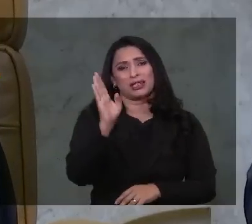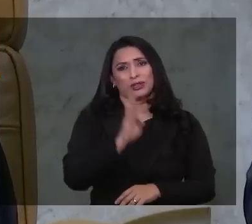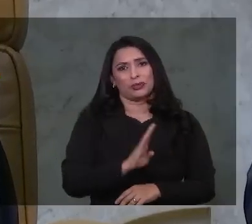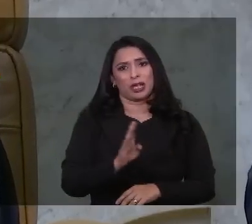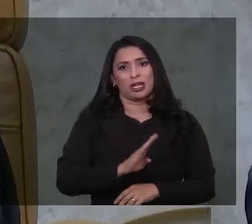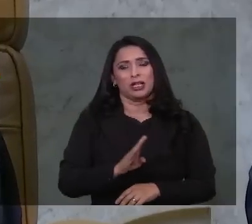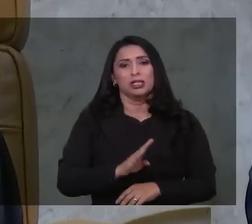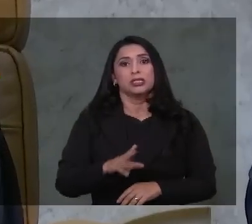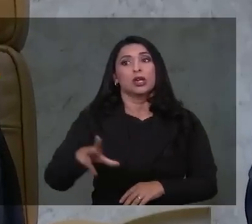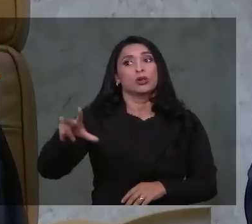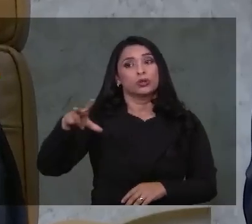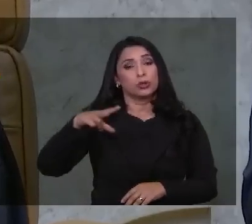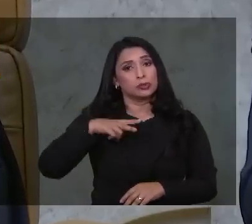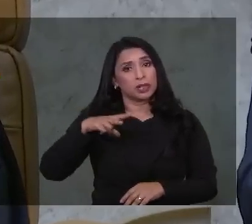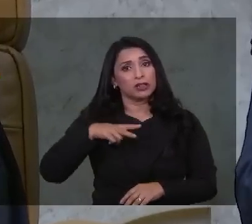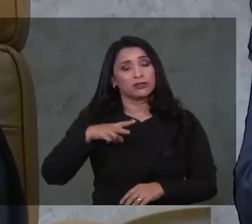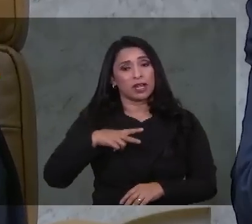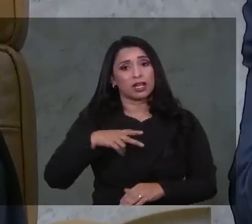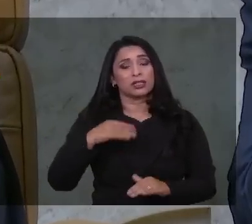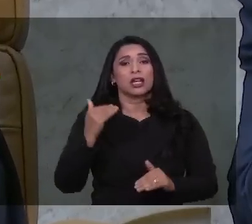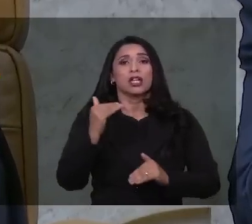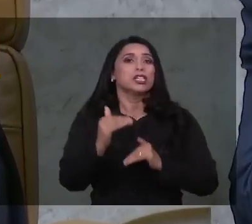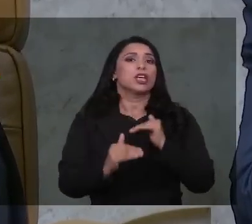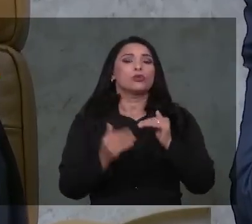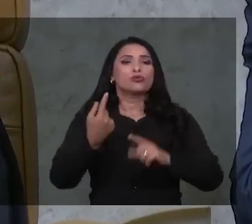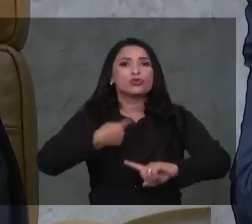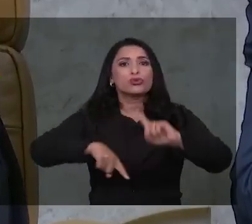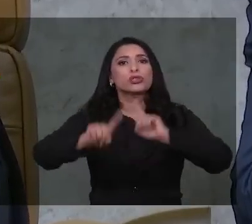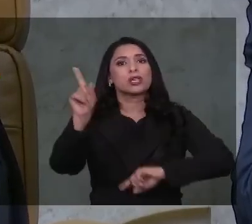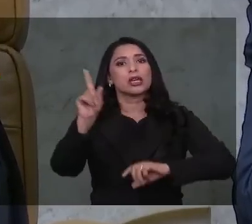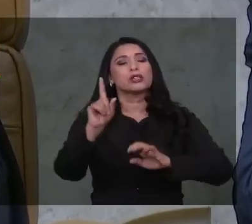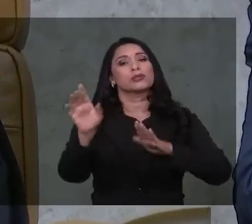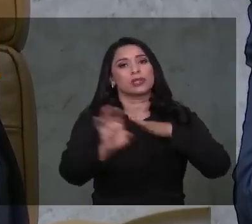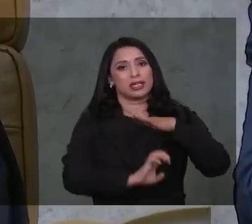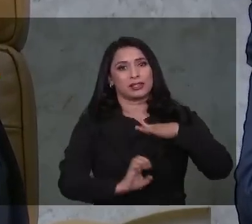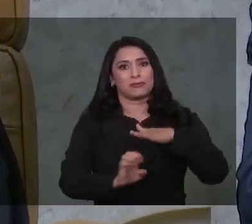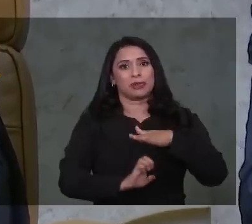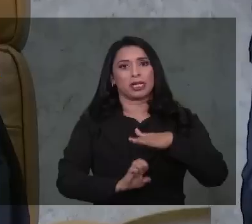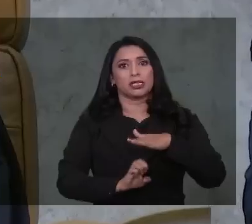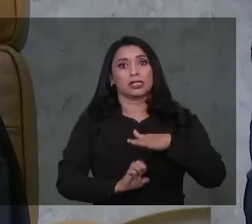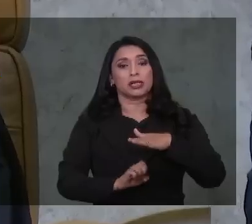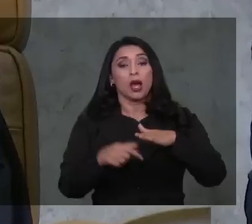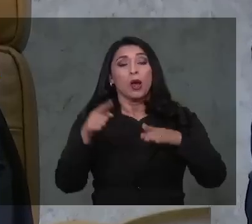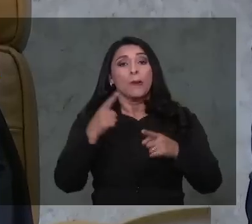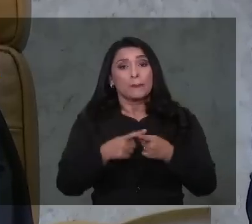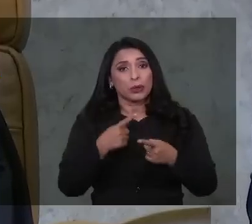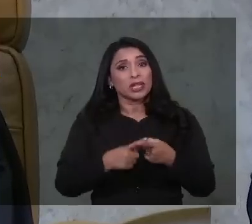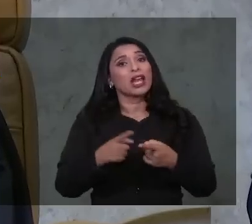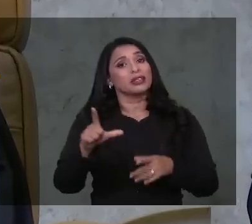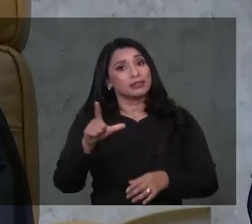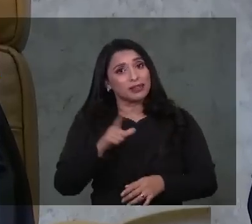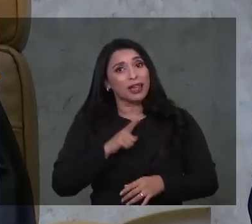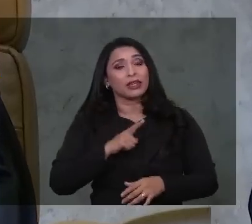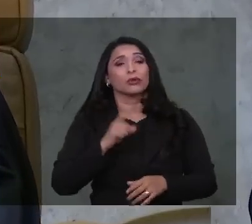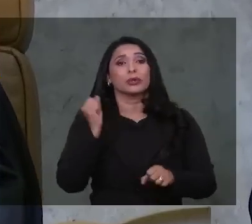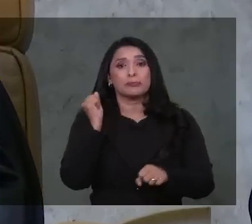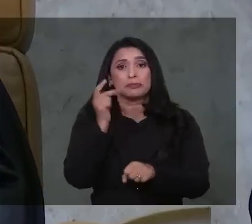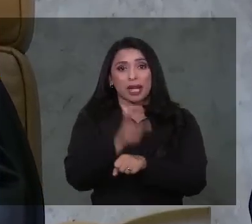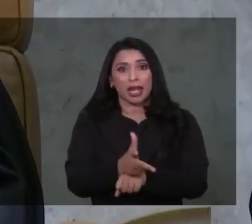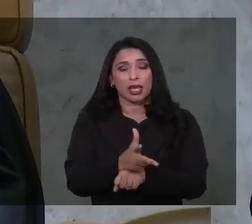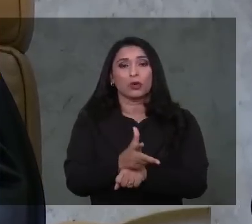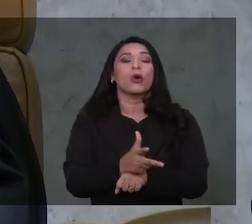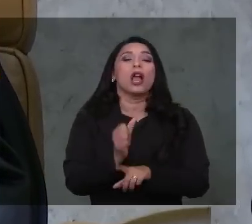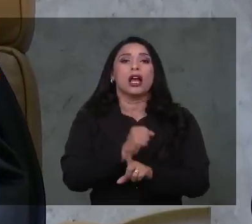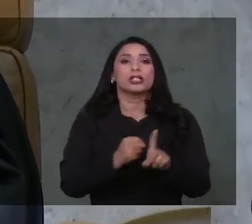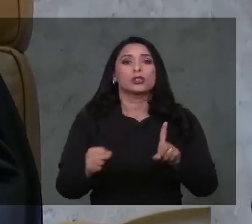iniciativa privada e ao sucesso empresarial. É daí que vem o emprego, a ascensão social e o